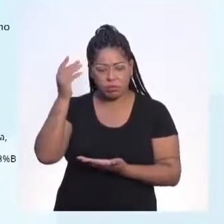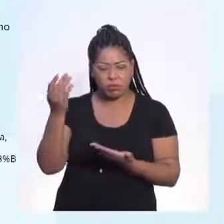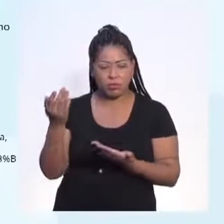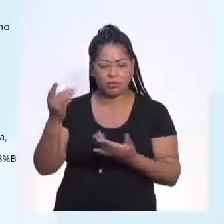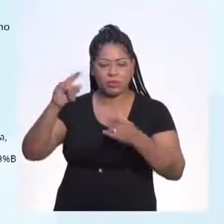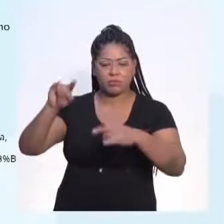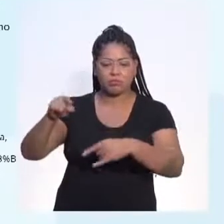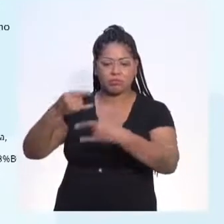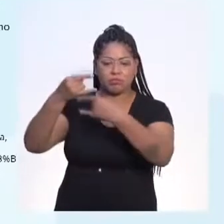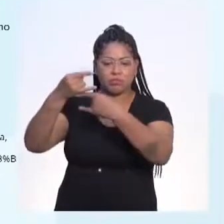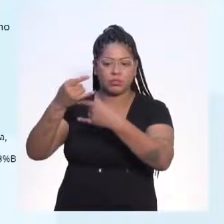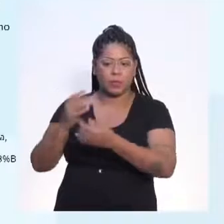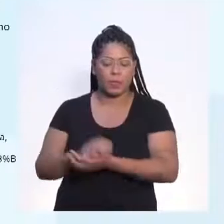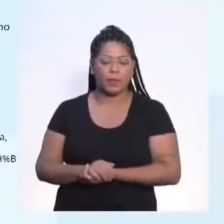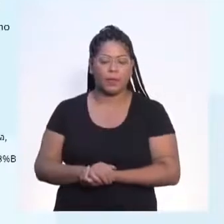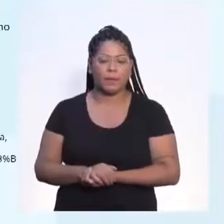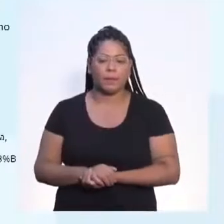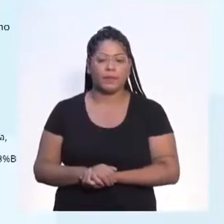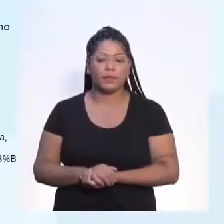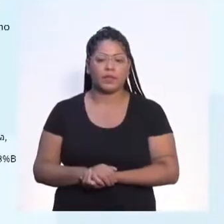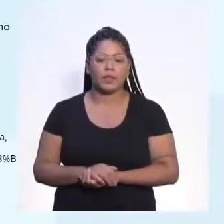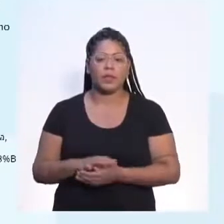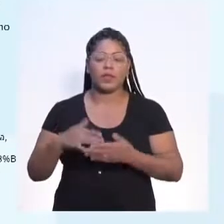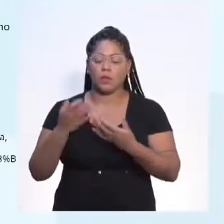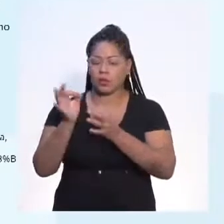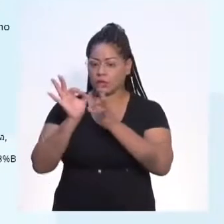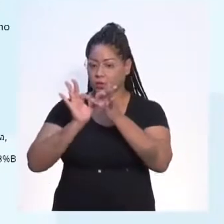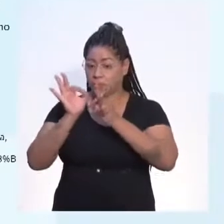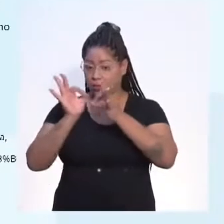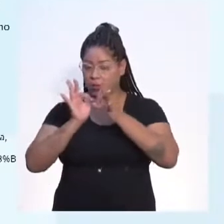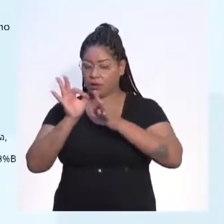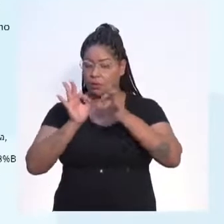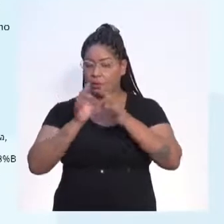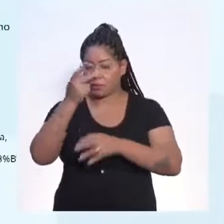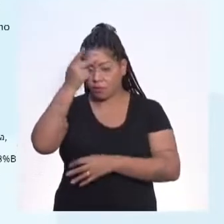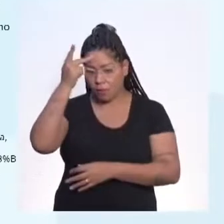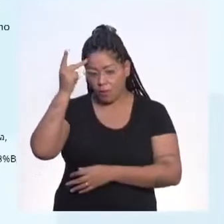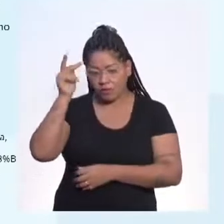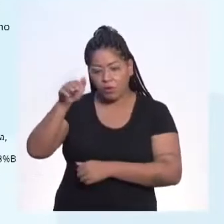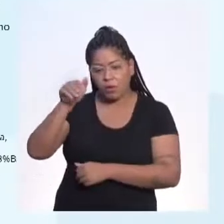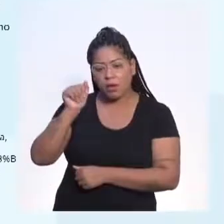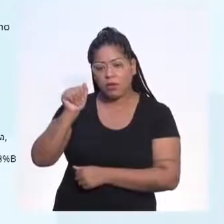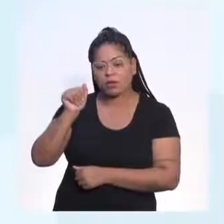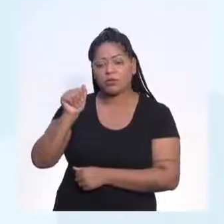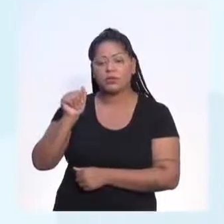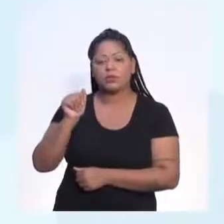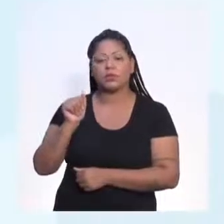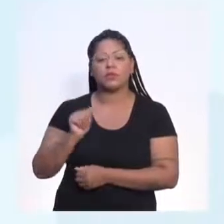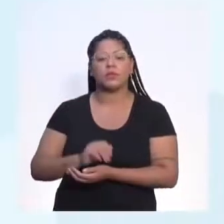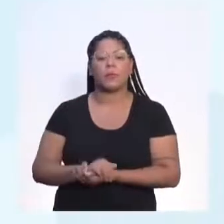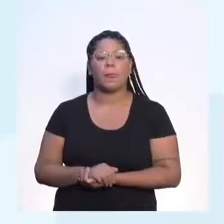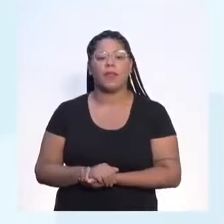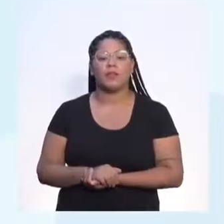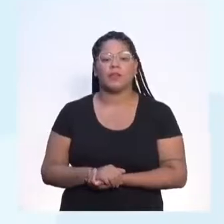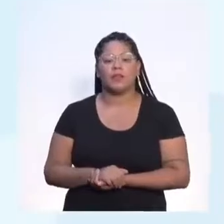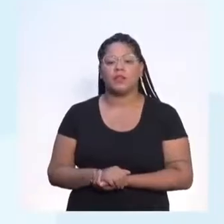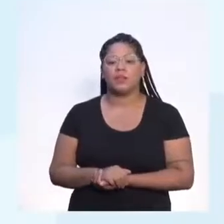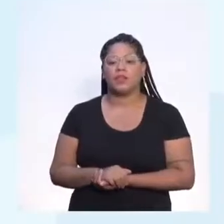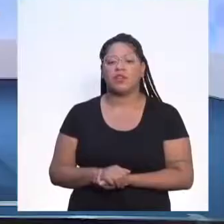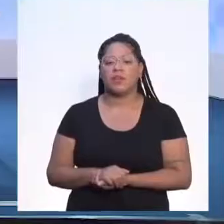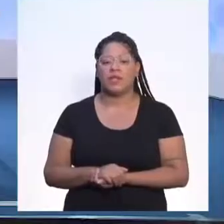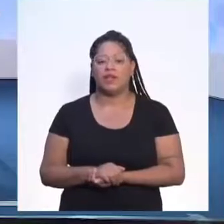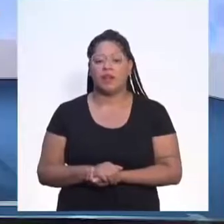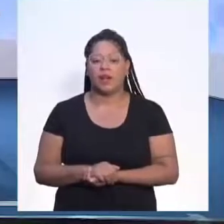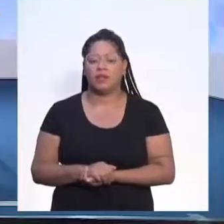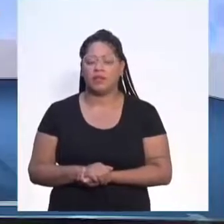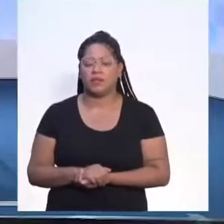Conseguiremos? Está bem. Então, enquanto nós nos preparamos para chamar mais alguém, eu gostaria de passar aqui... Eu queria passar a palavra, na